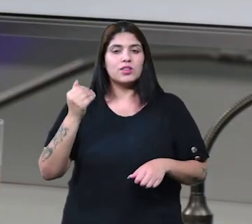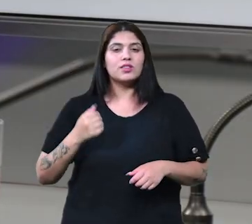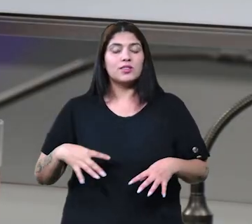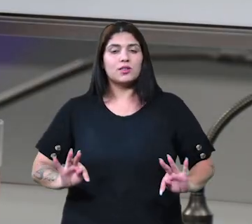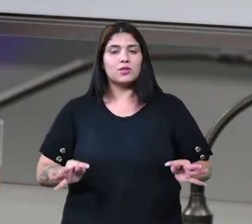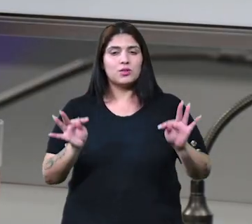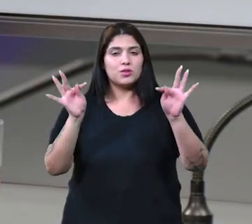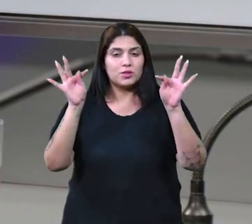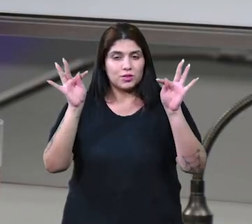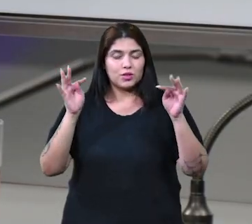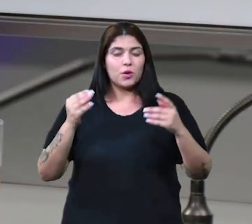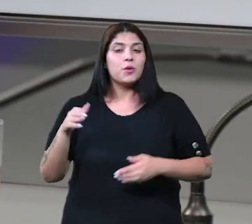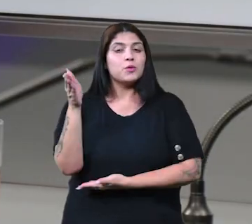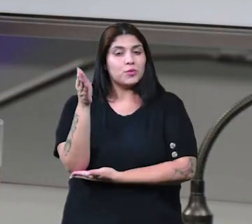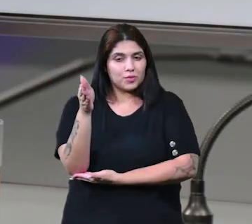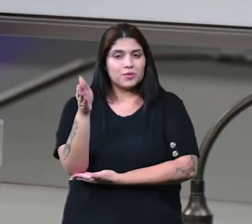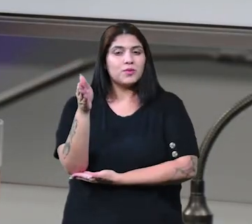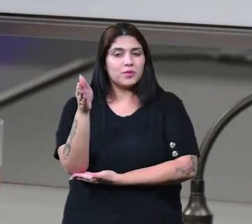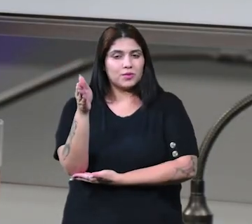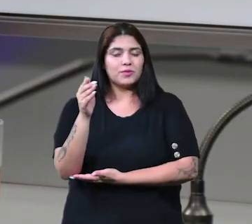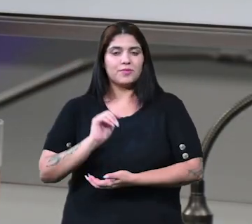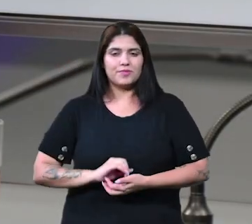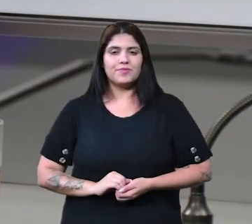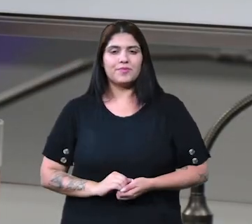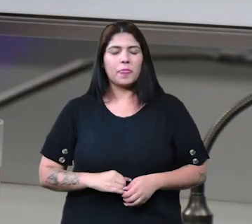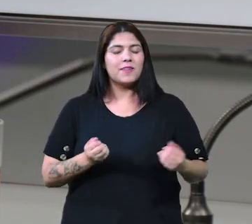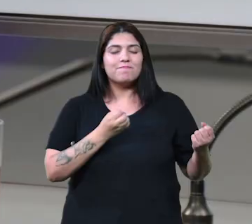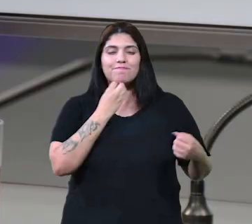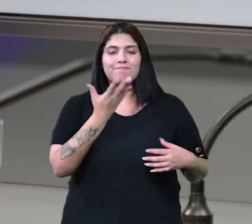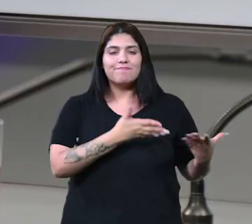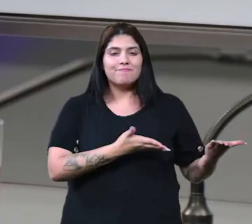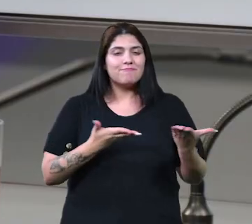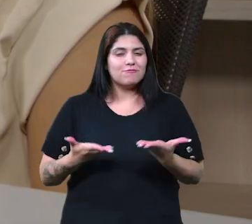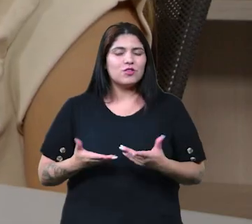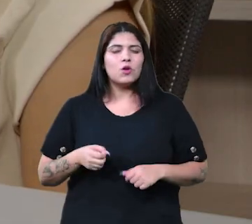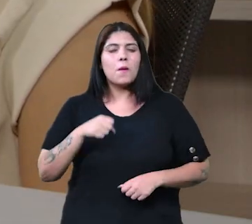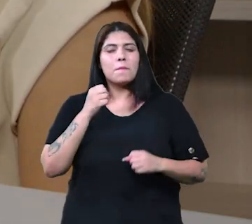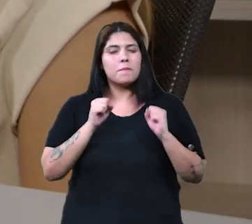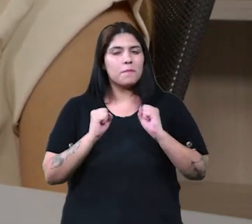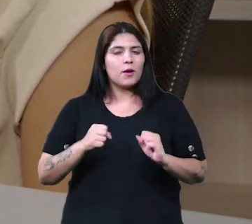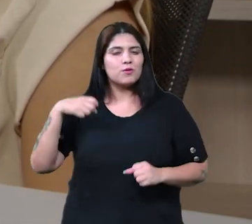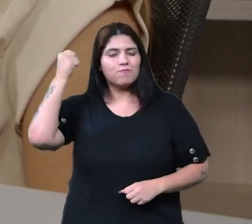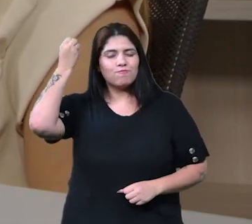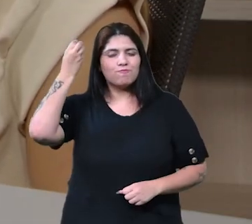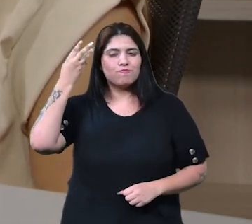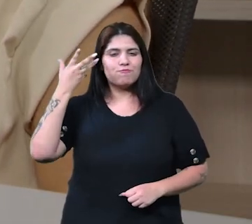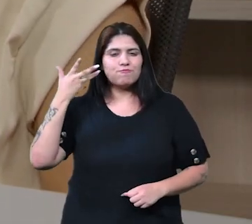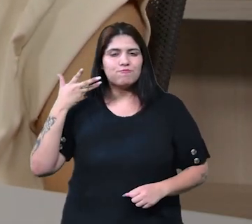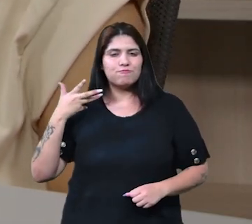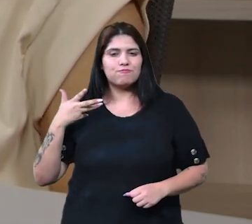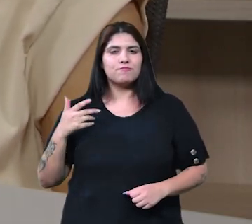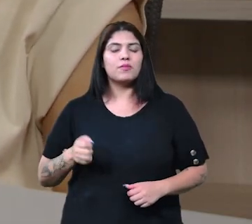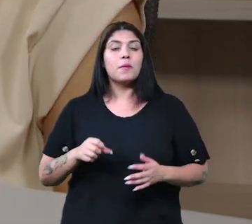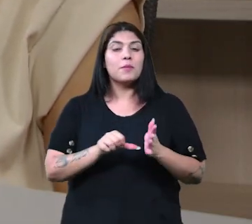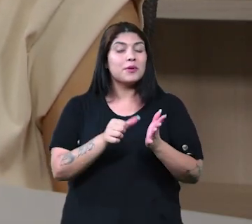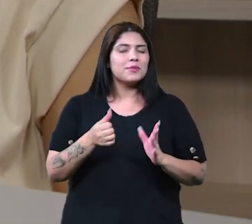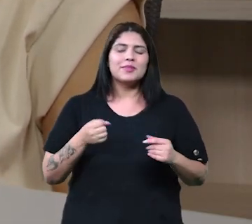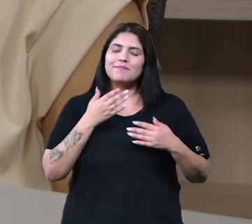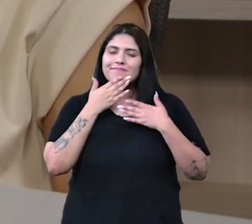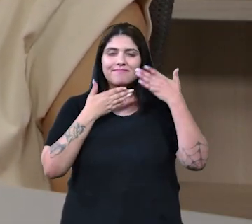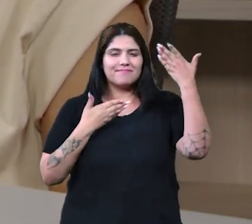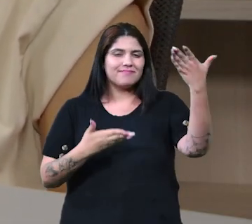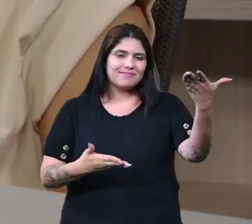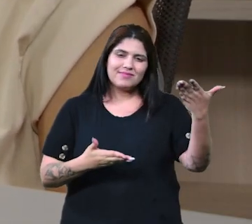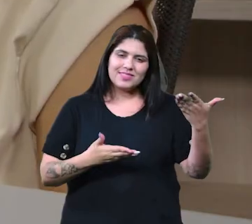Hotelaria. Sejam muito bem-vindas. Vocês poderiam se autodescreverem? Oi, Duda. Primeiramente, eu quero te agradecer pelo convite.